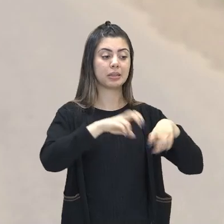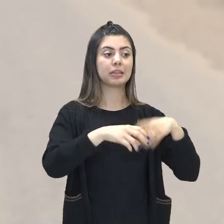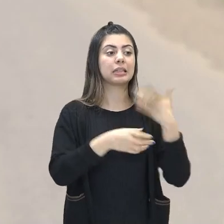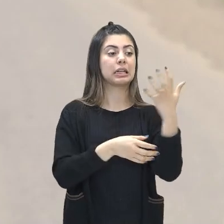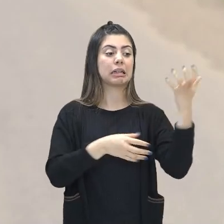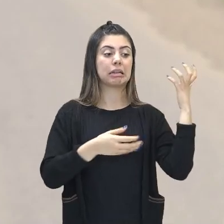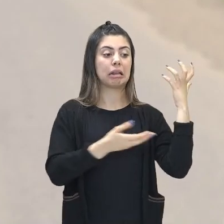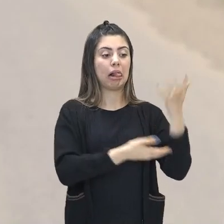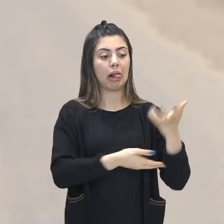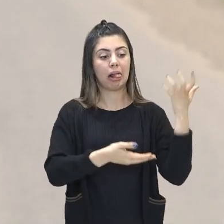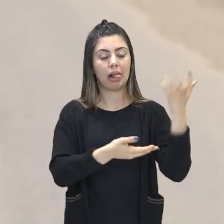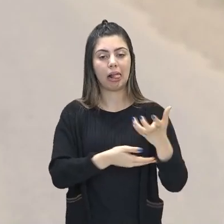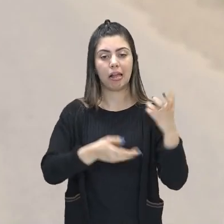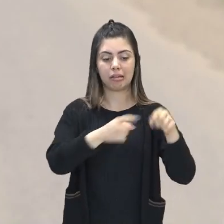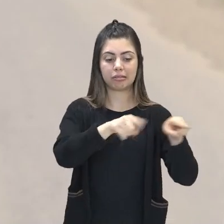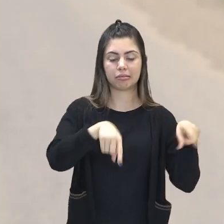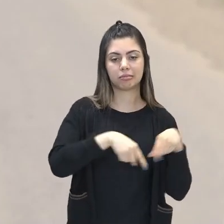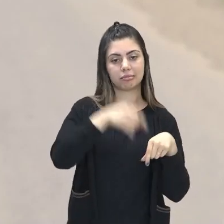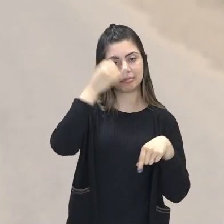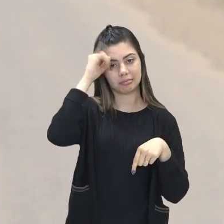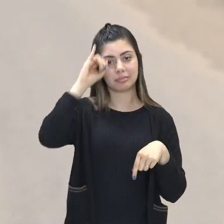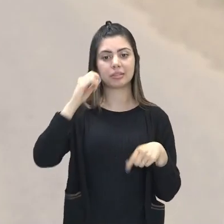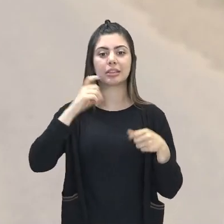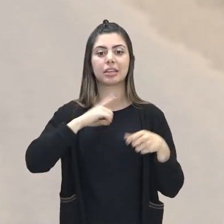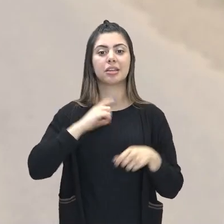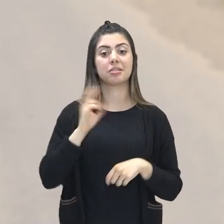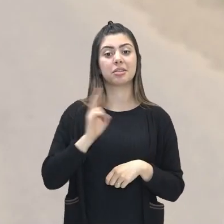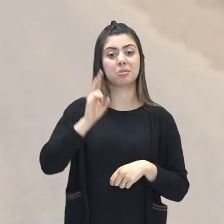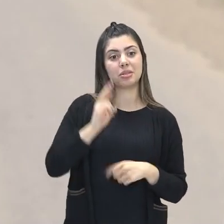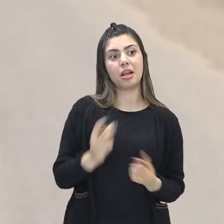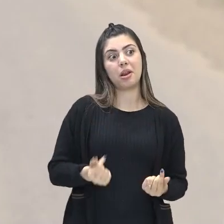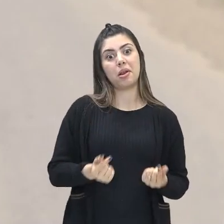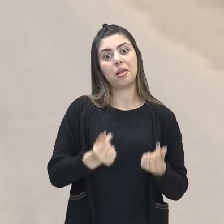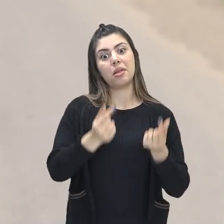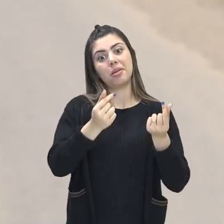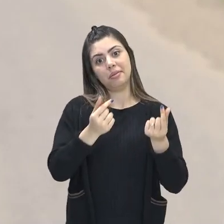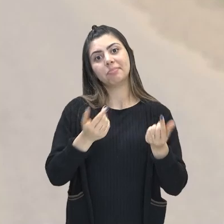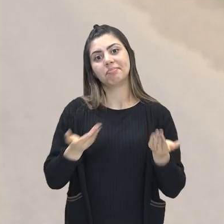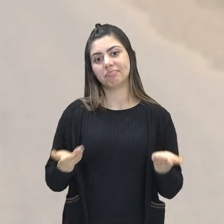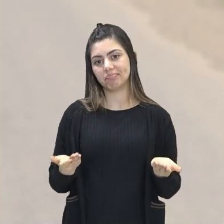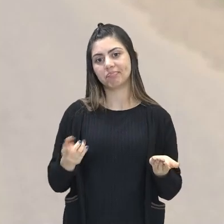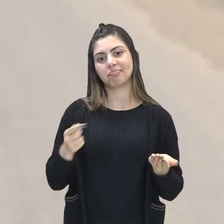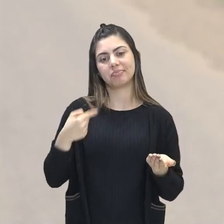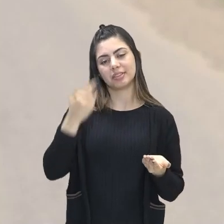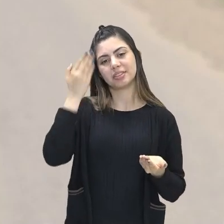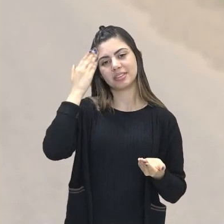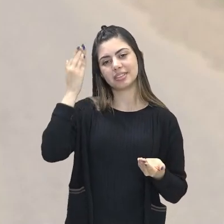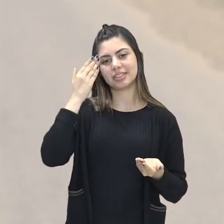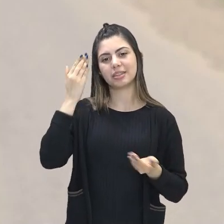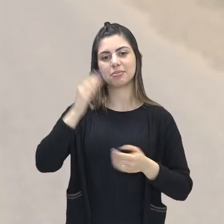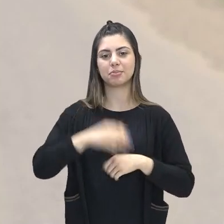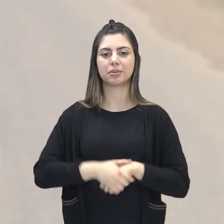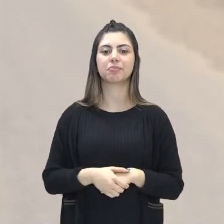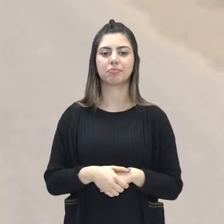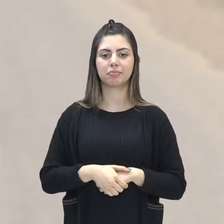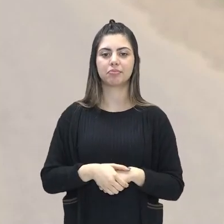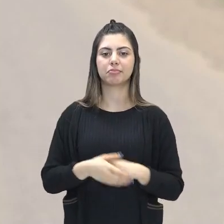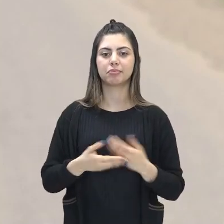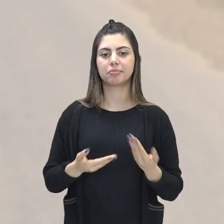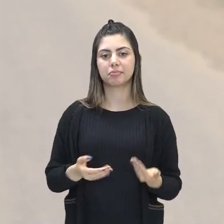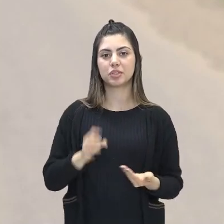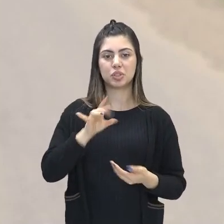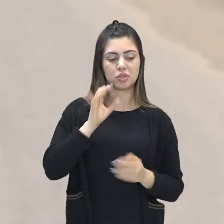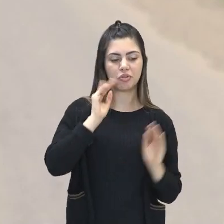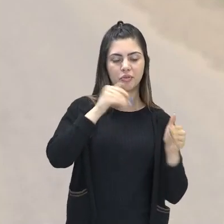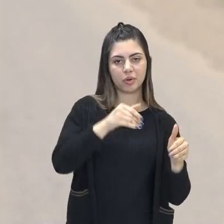desmatada, para botar boi no pasto e enriquecer o dono dessas fazendas, é claro, justamente para isso, não é devido aos bois, é